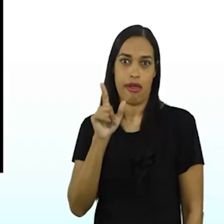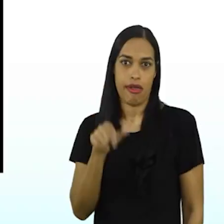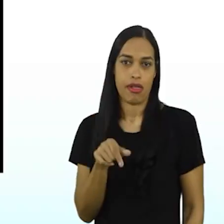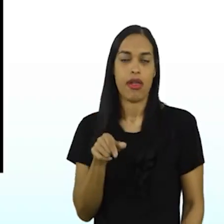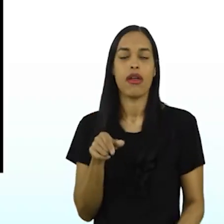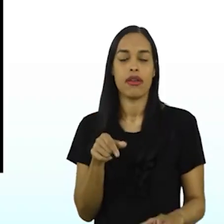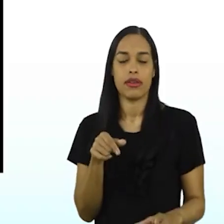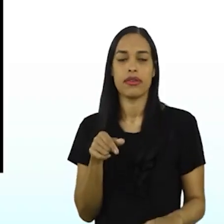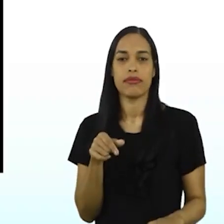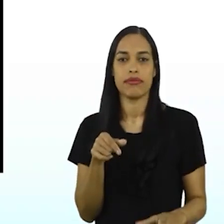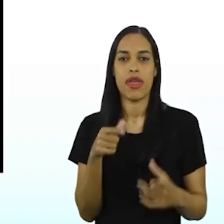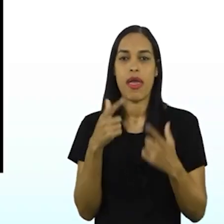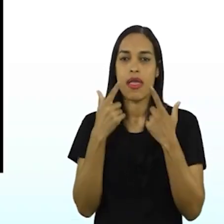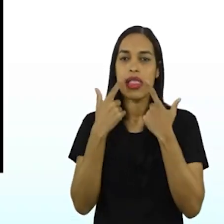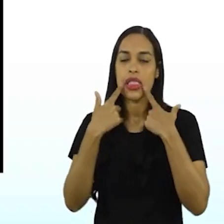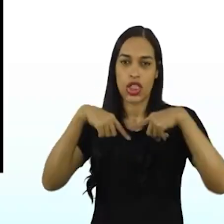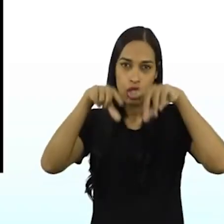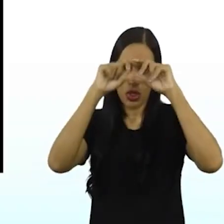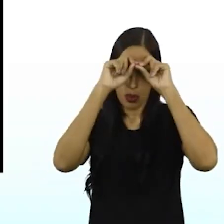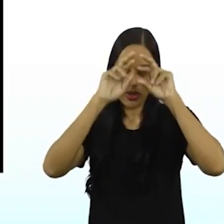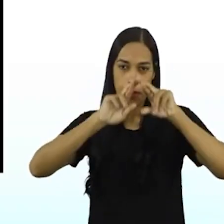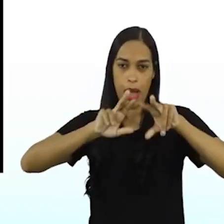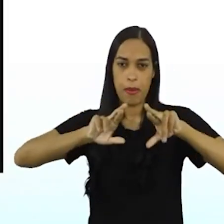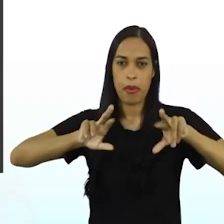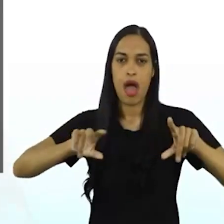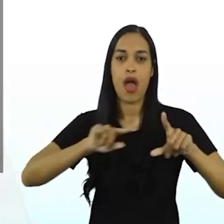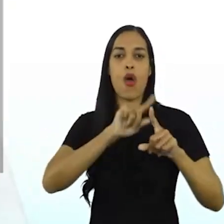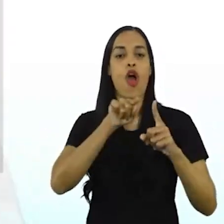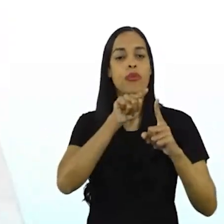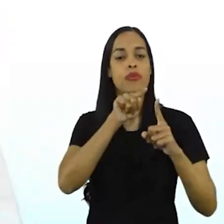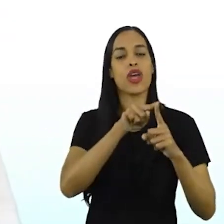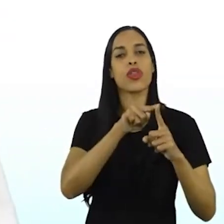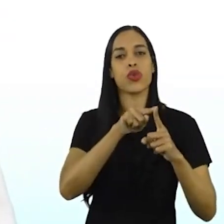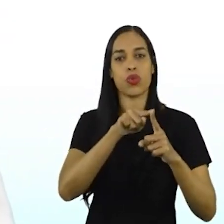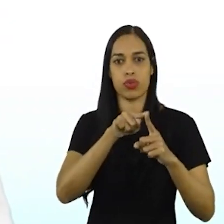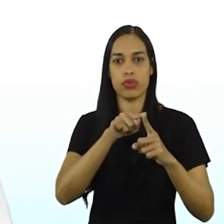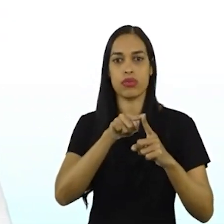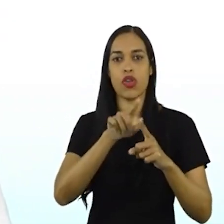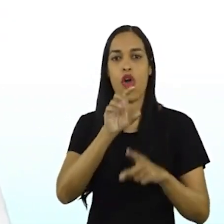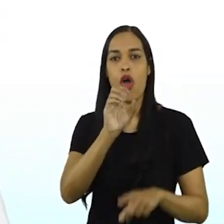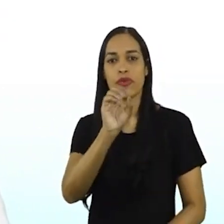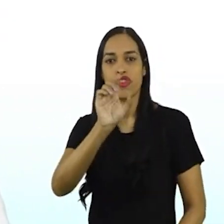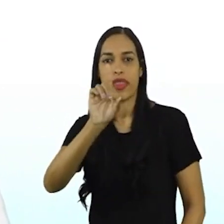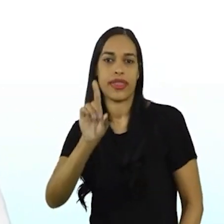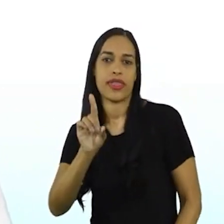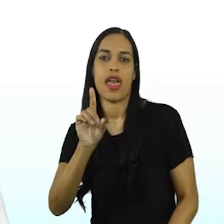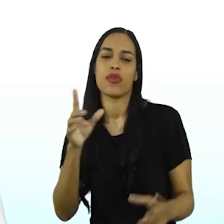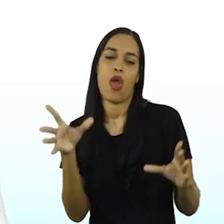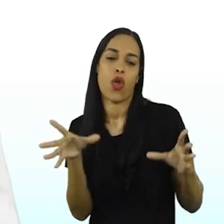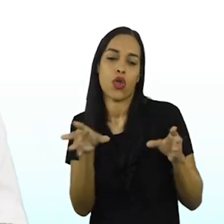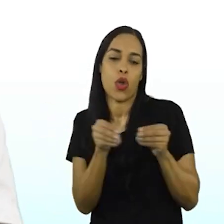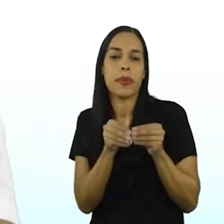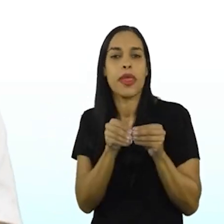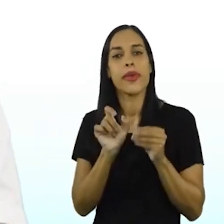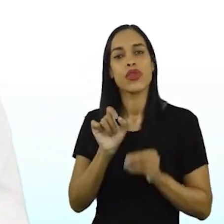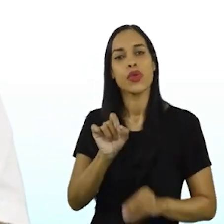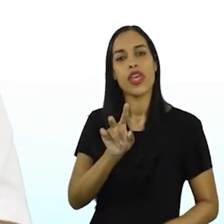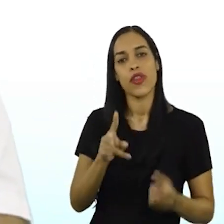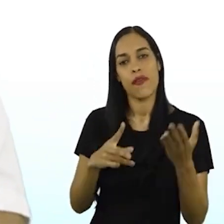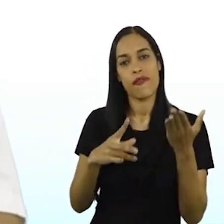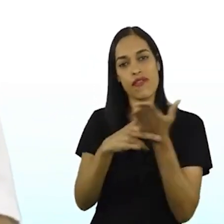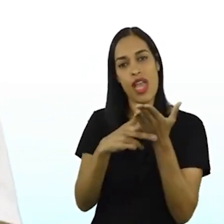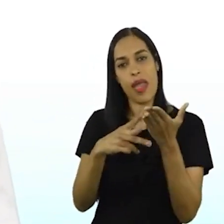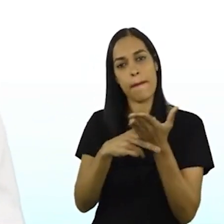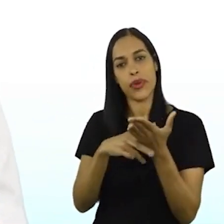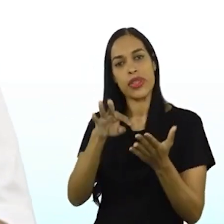metalinguística, porque se diz uma coisa, o que é um objeto direto? O objeto direto é o complemento de um verbo transitivo direto. Então, aí eu estou